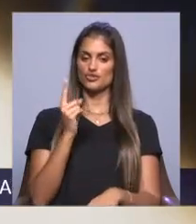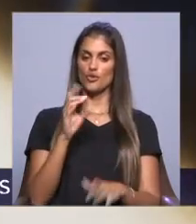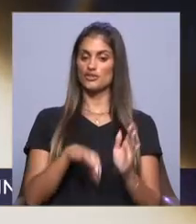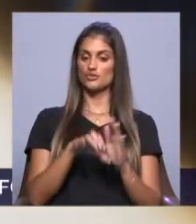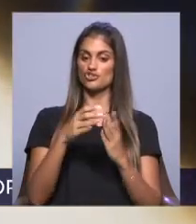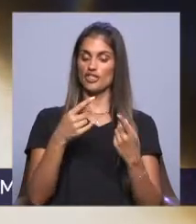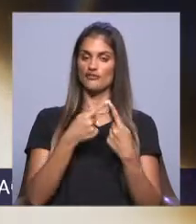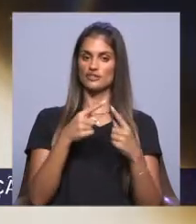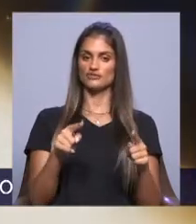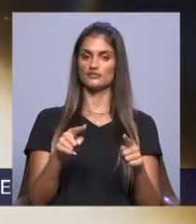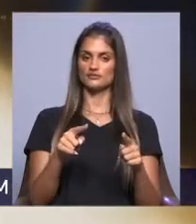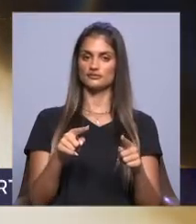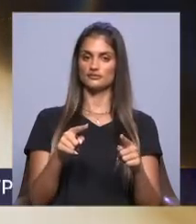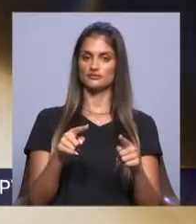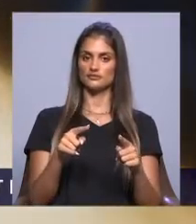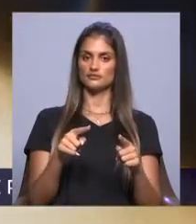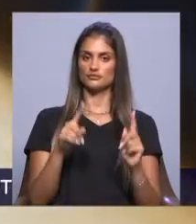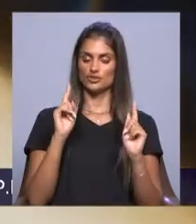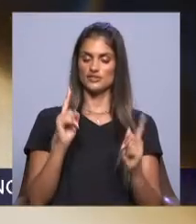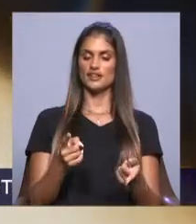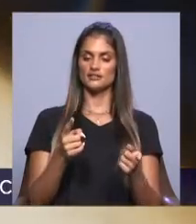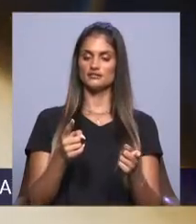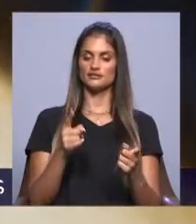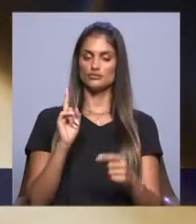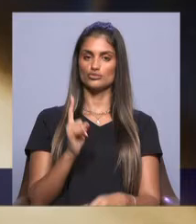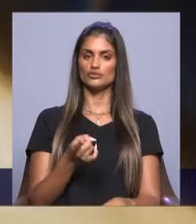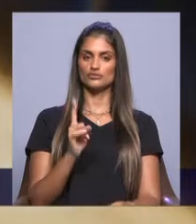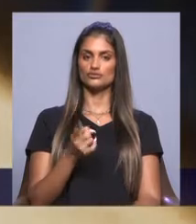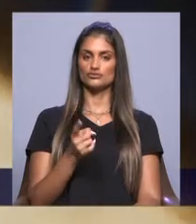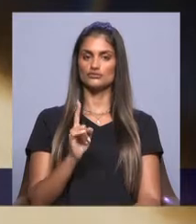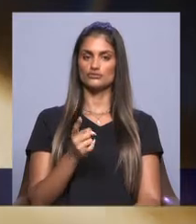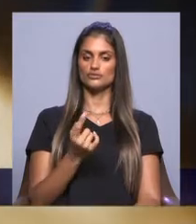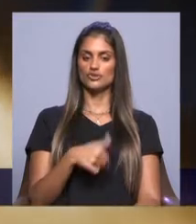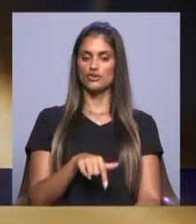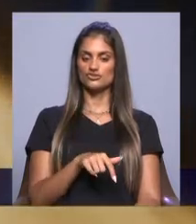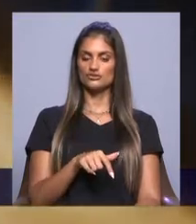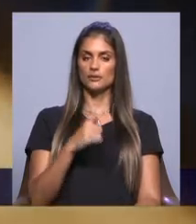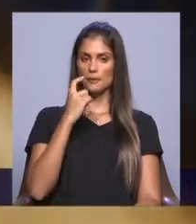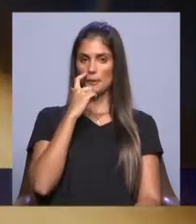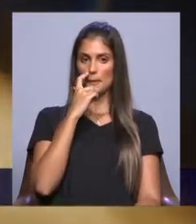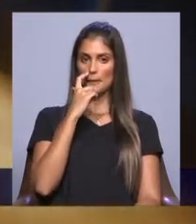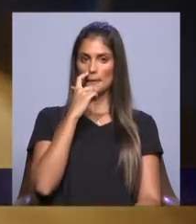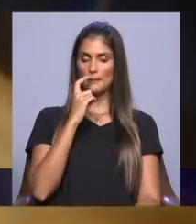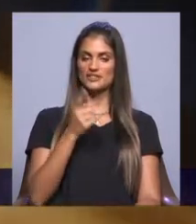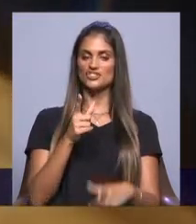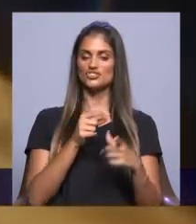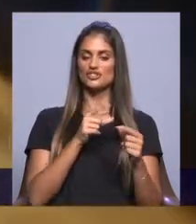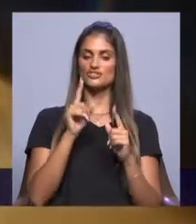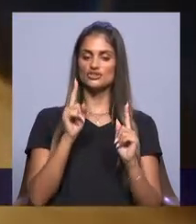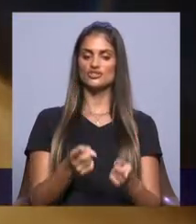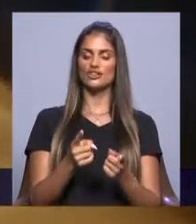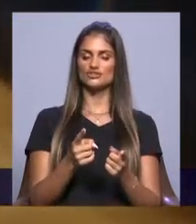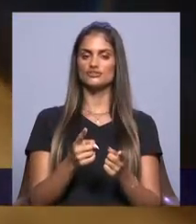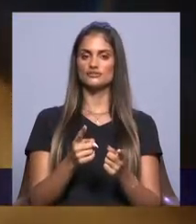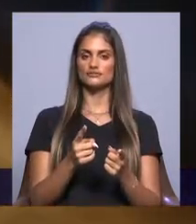muito diferentes do universo inicial. E, portanto, para termos essas estrelas iniciais